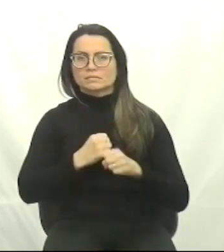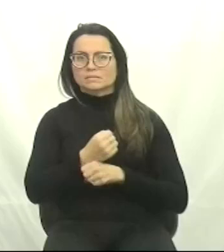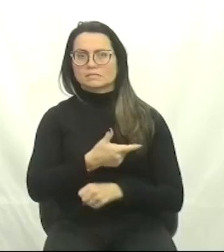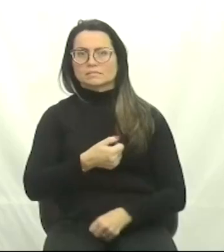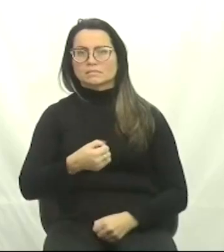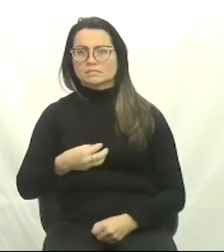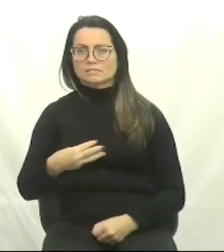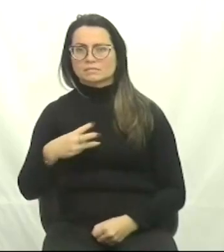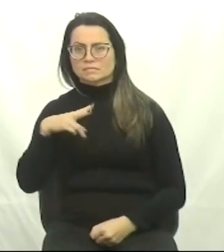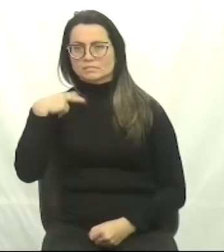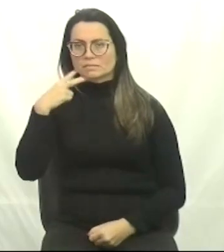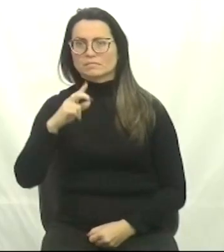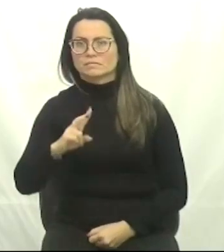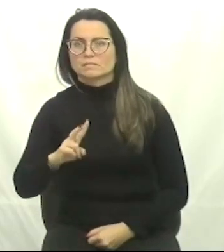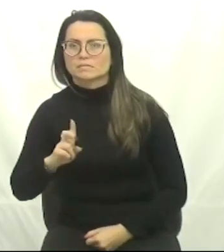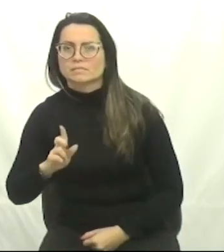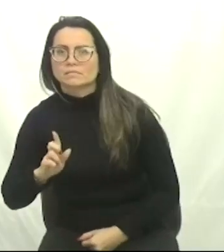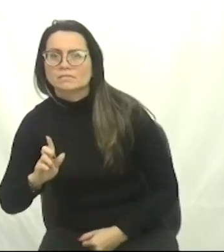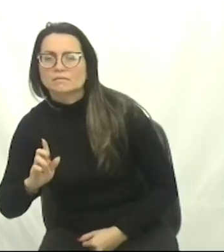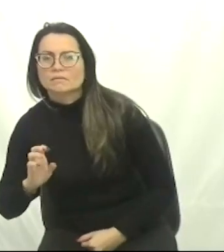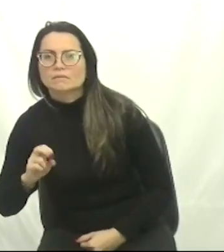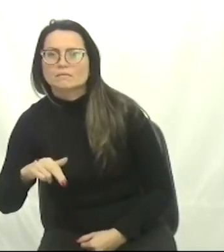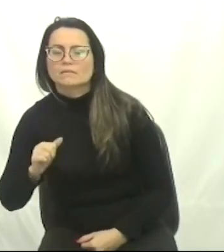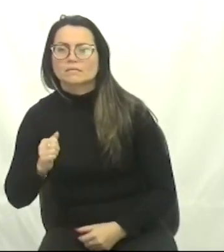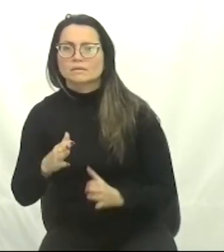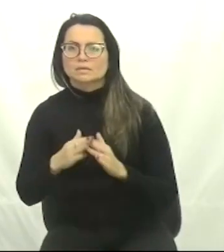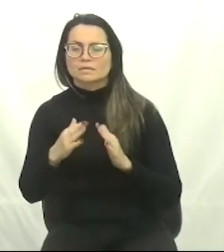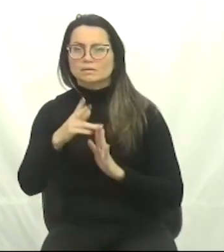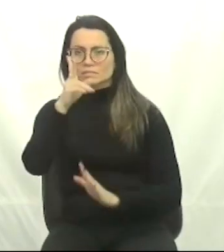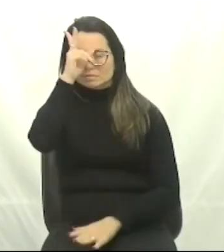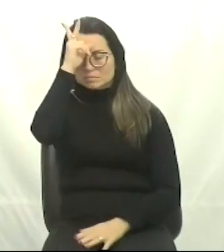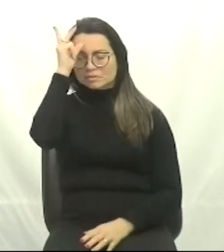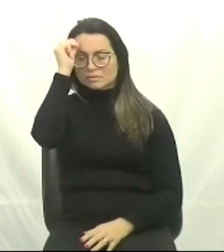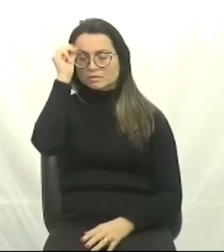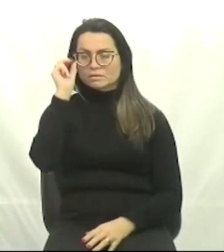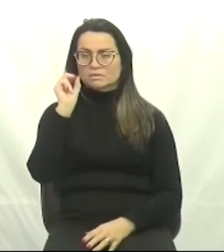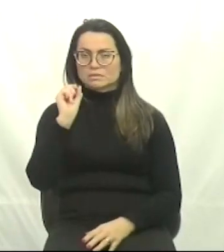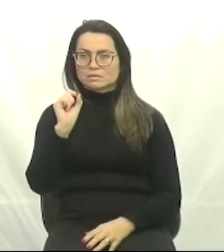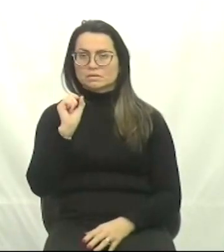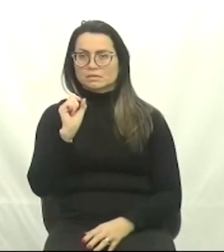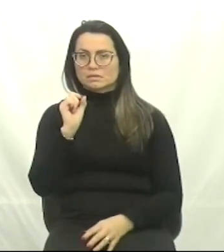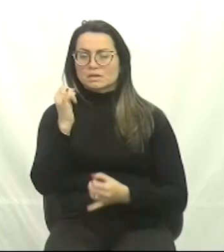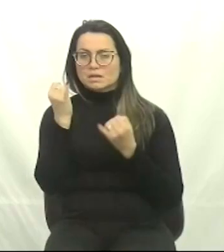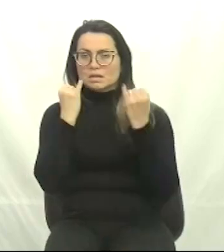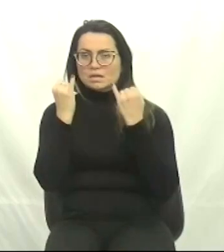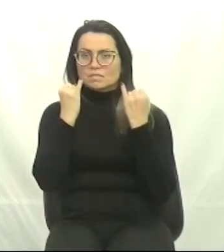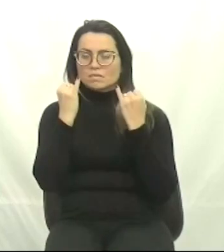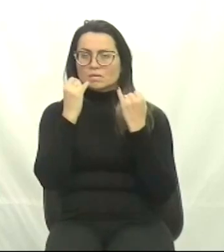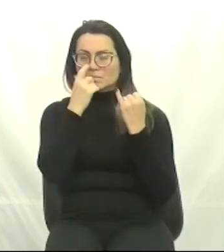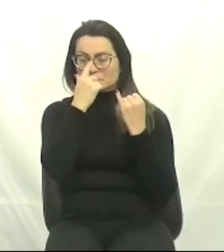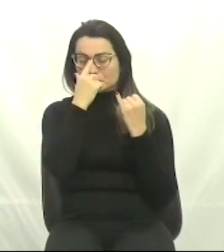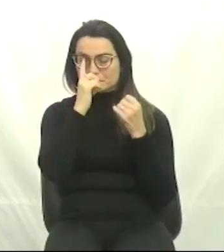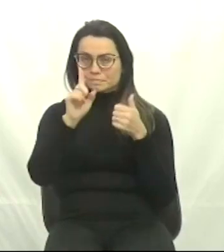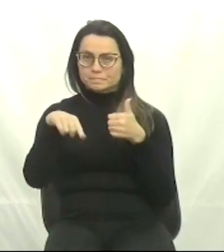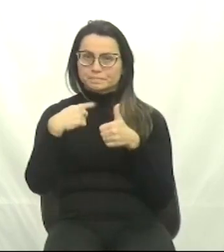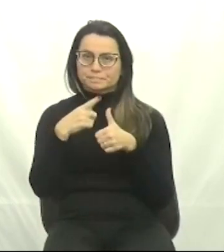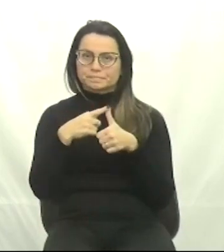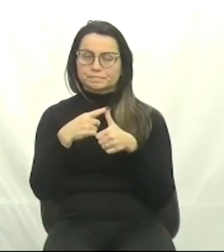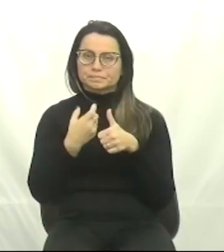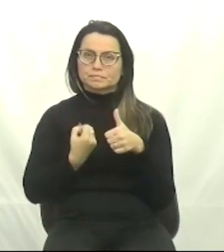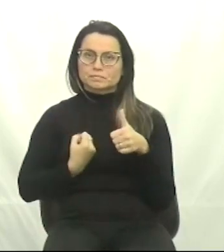360/2023, autora Giovana Vito Mondardo. Envio de expediente ao chefe do Poder Executivo Municipal para que informe: A. Número